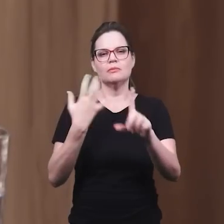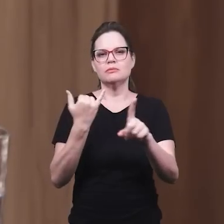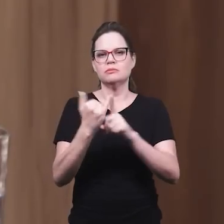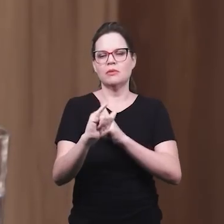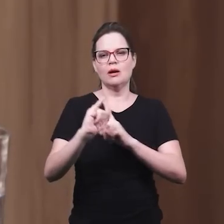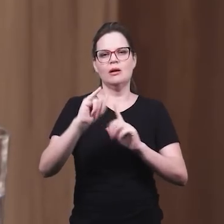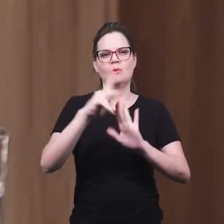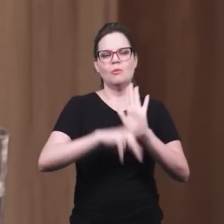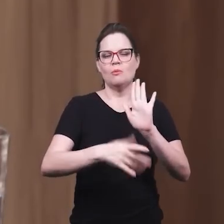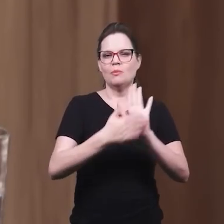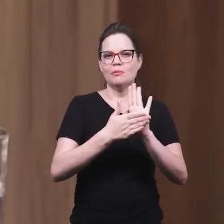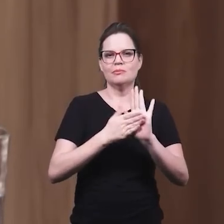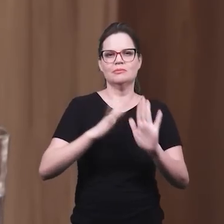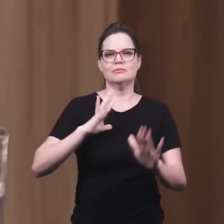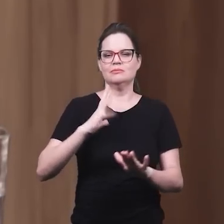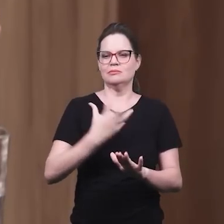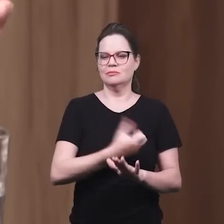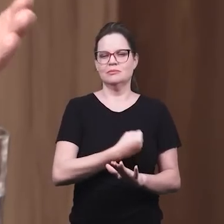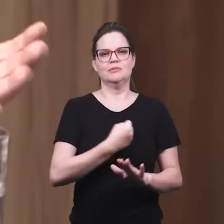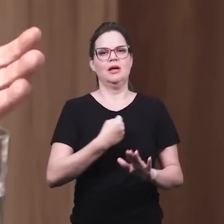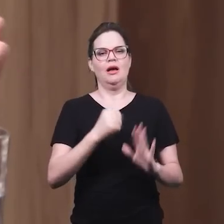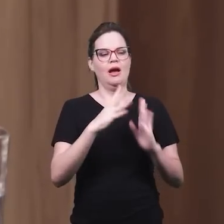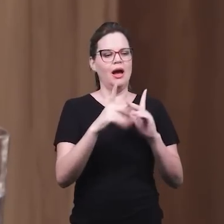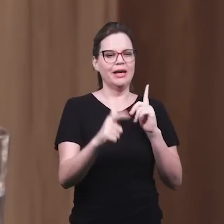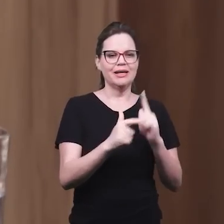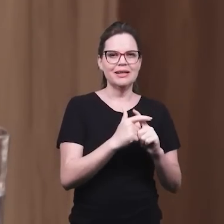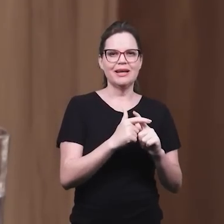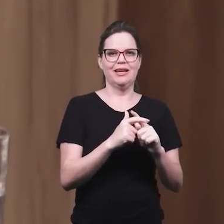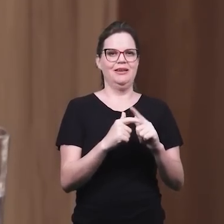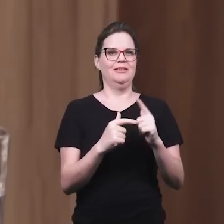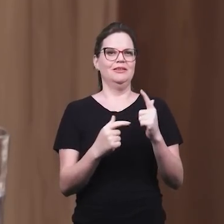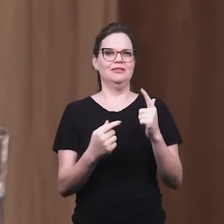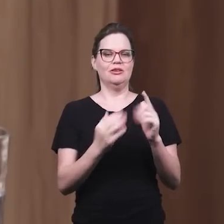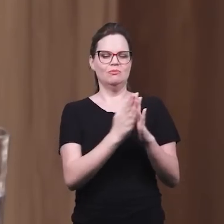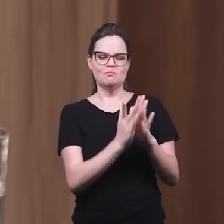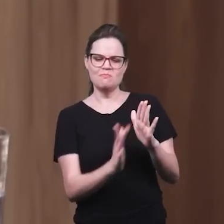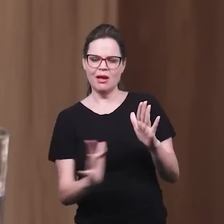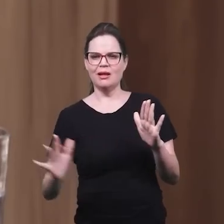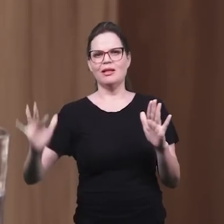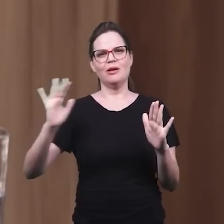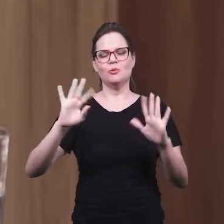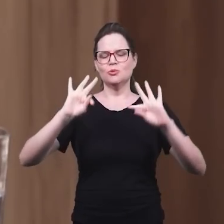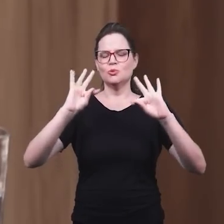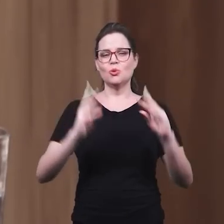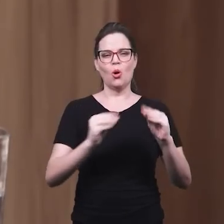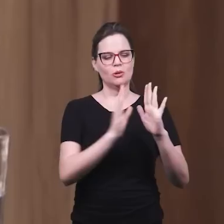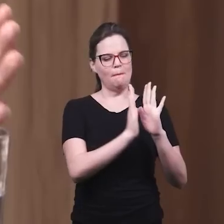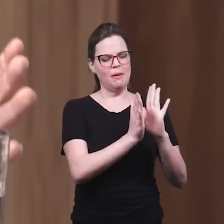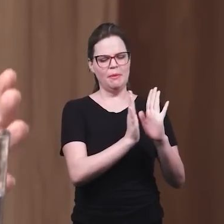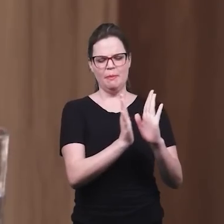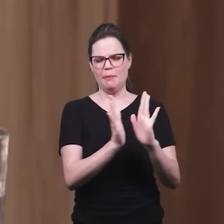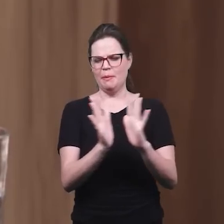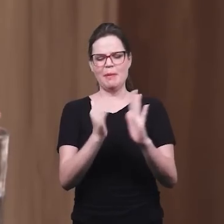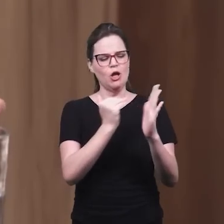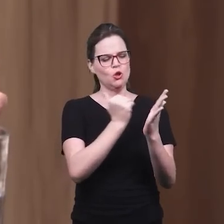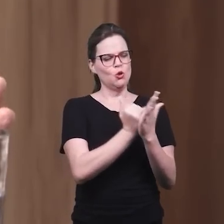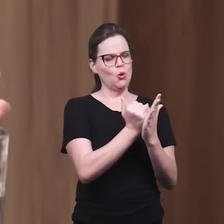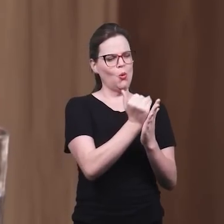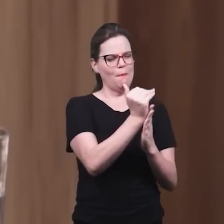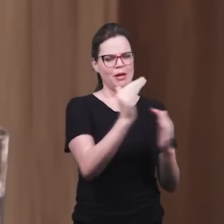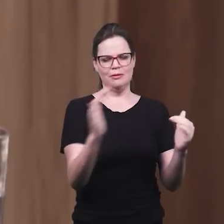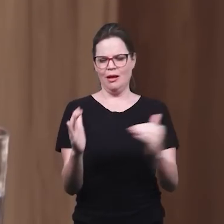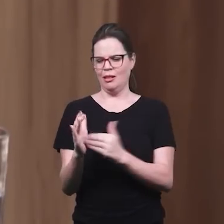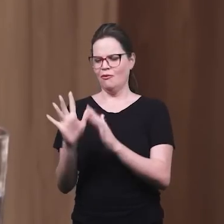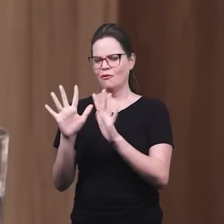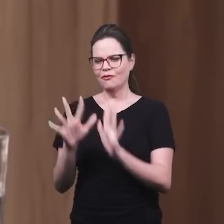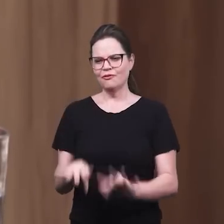de salvação, a vida da igreja, como você próprio acabou de colocar, né? A vida da igreja desde o seu início até o